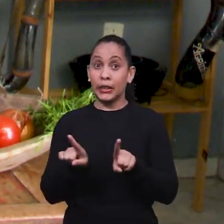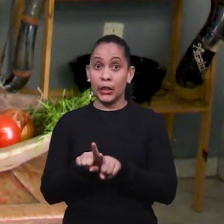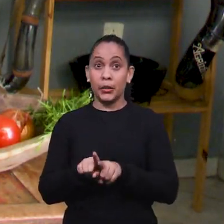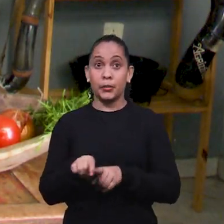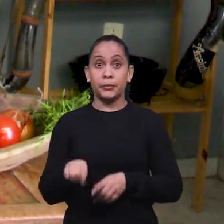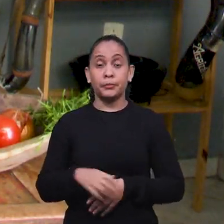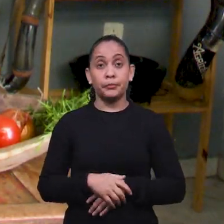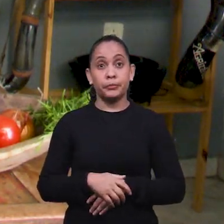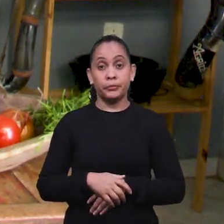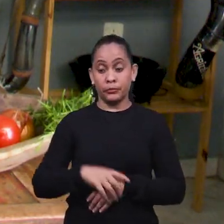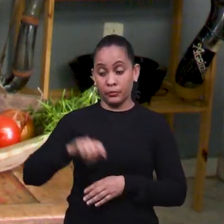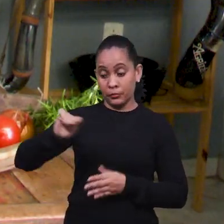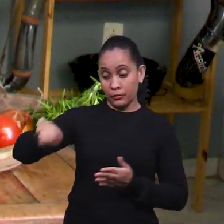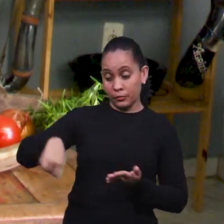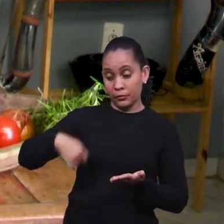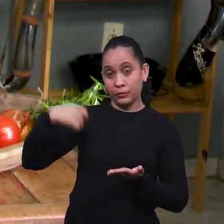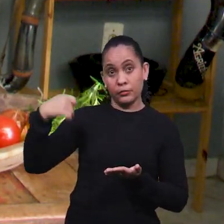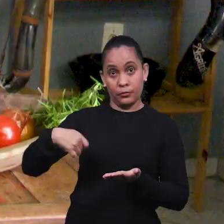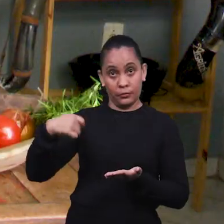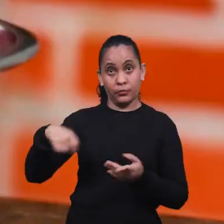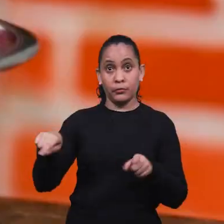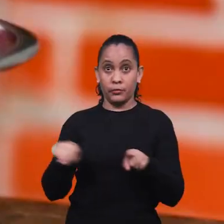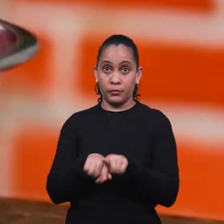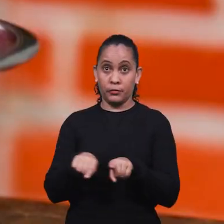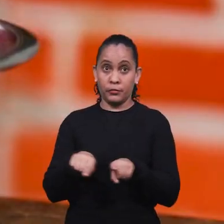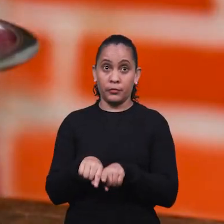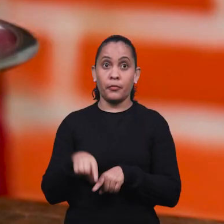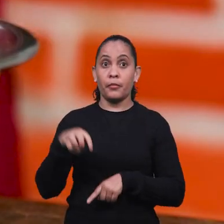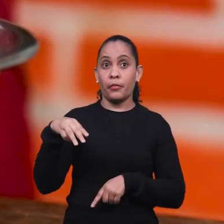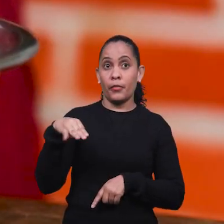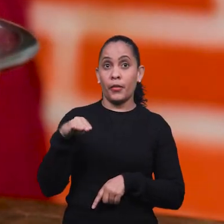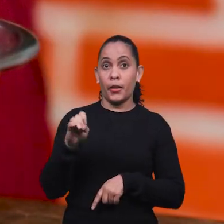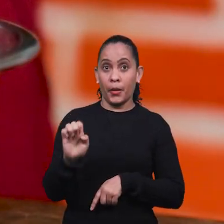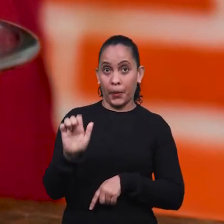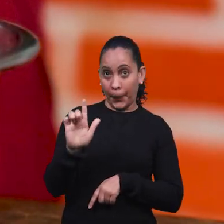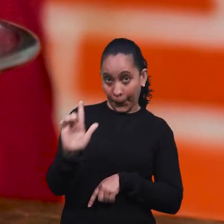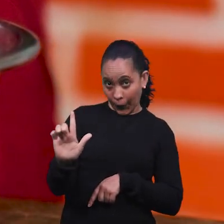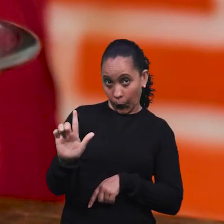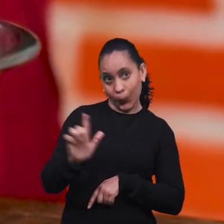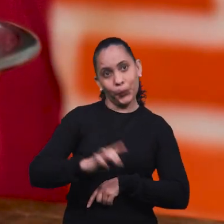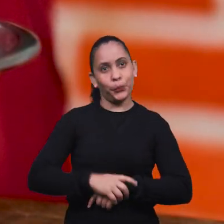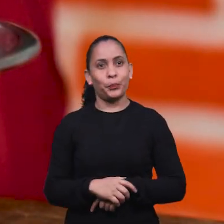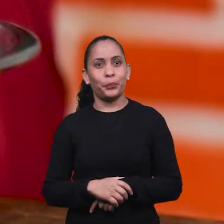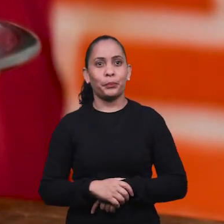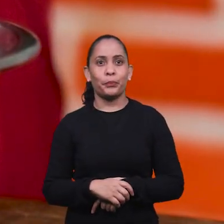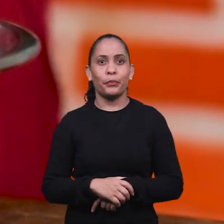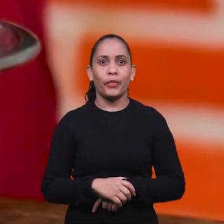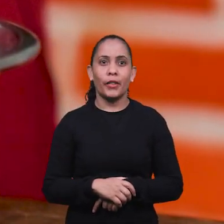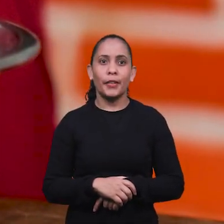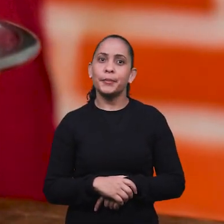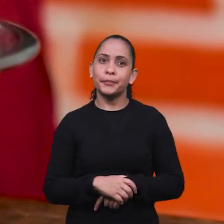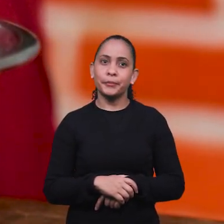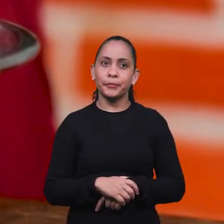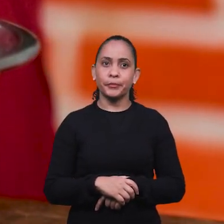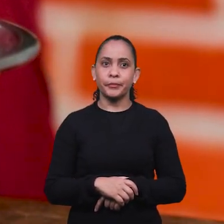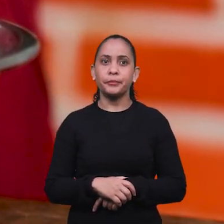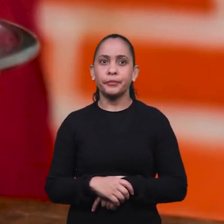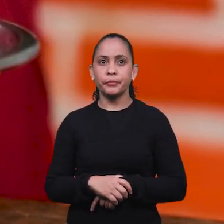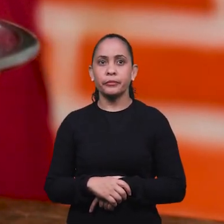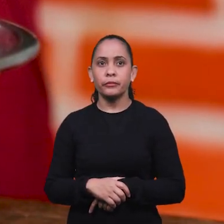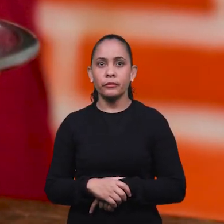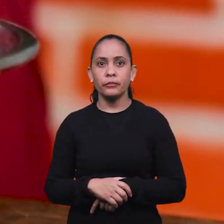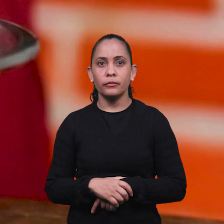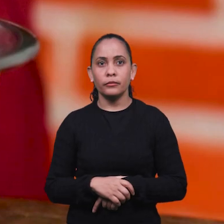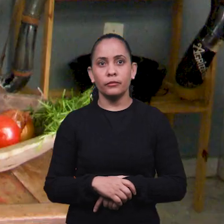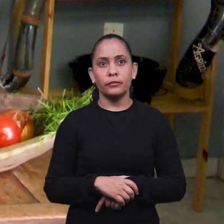Vai também uma colher de sopa de mel. Delícia. Vai ficar bom, né? Uma colher de